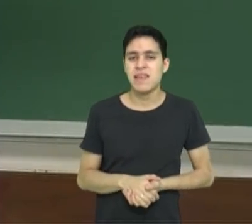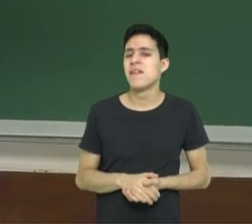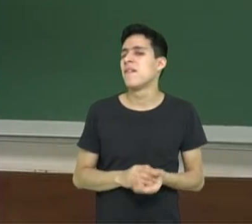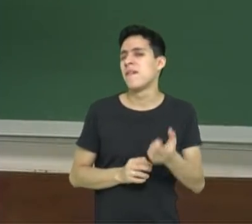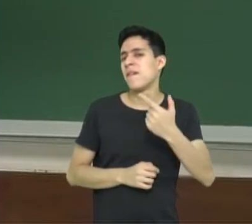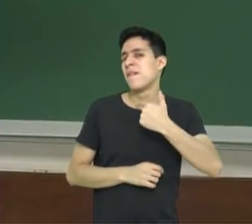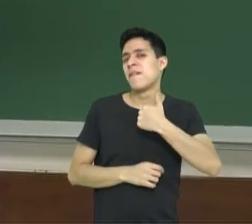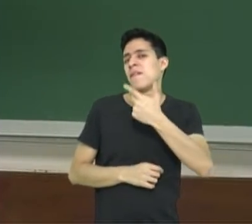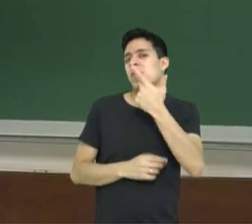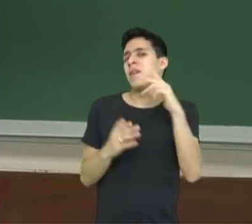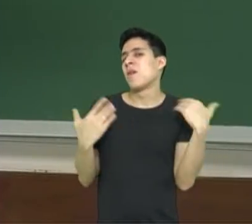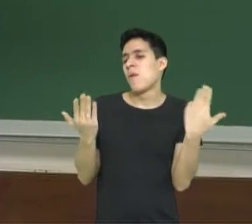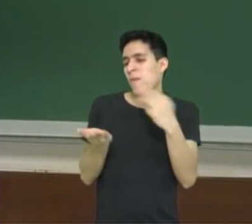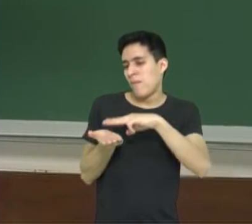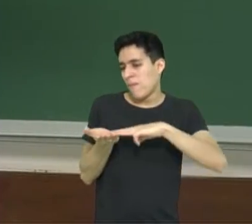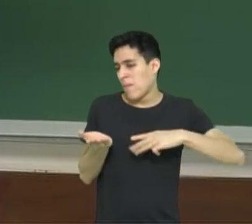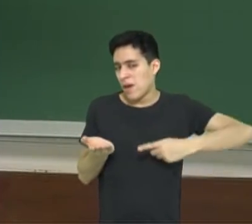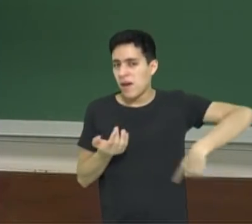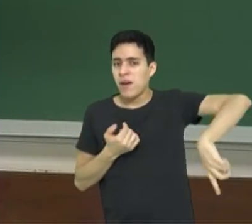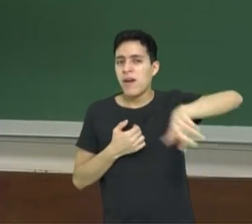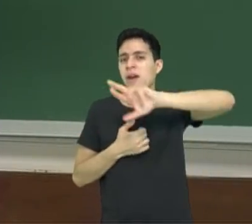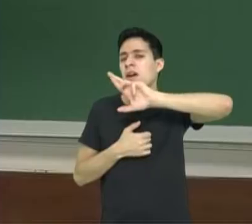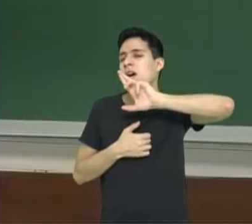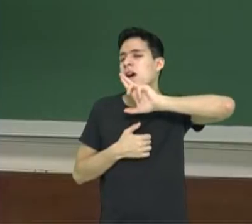falei qual método vocês tinham que resolver?